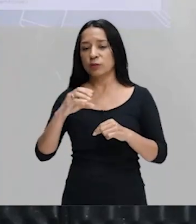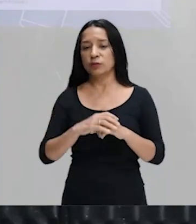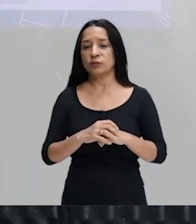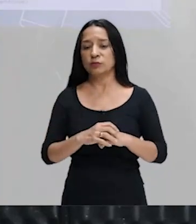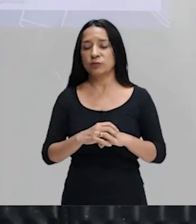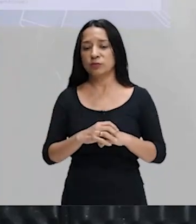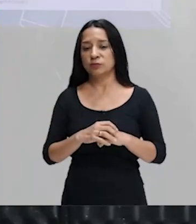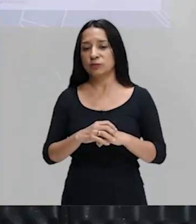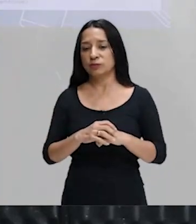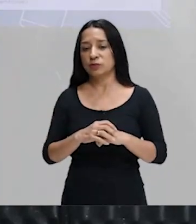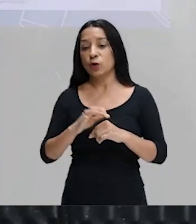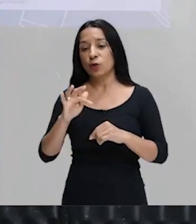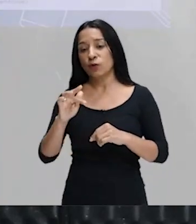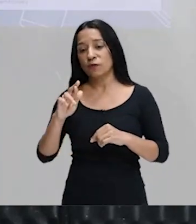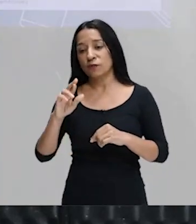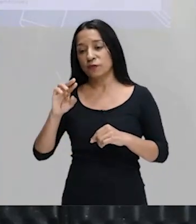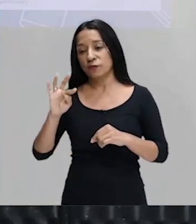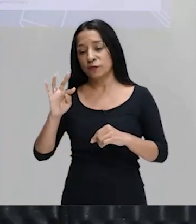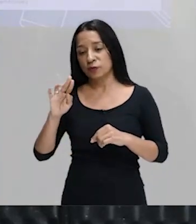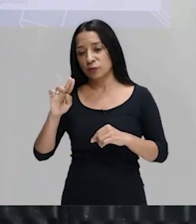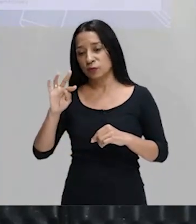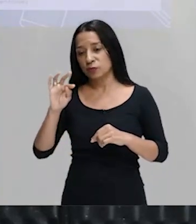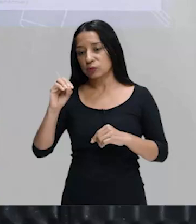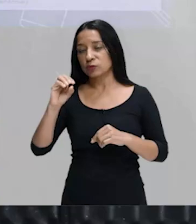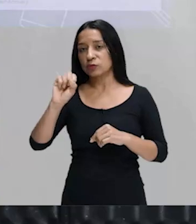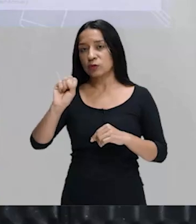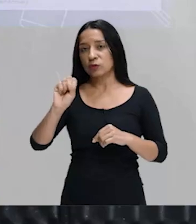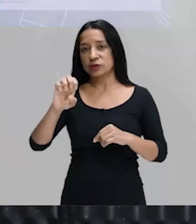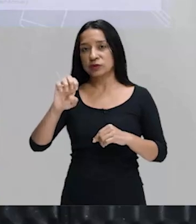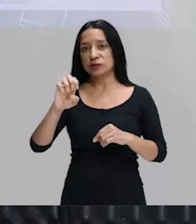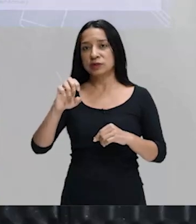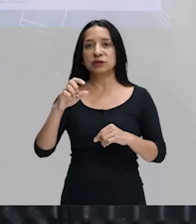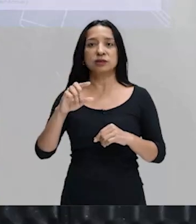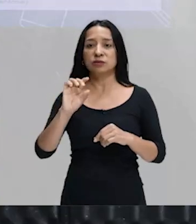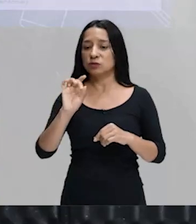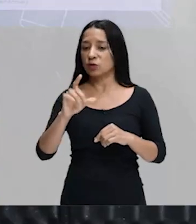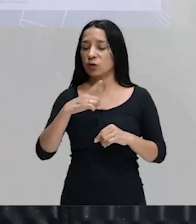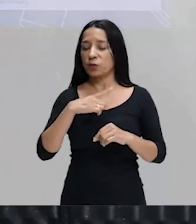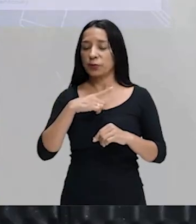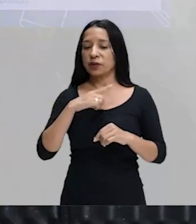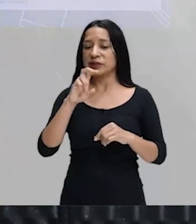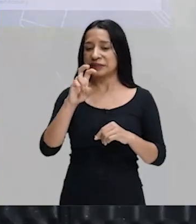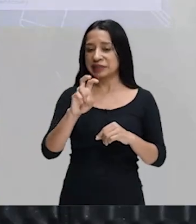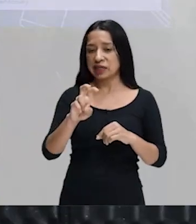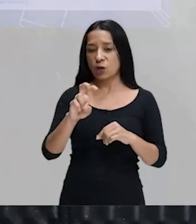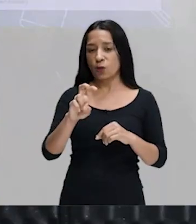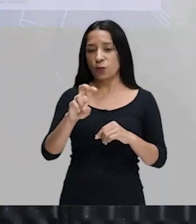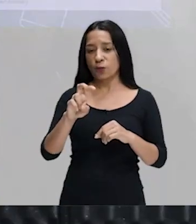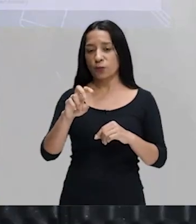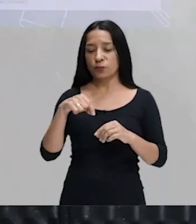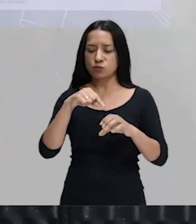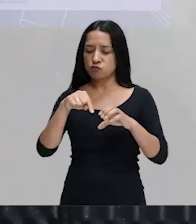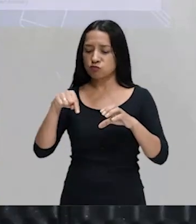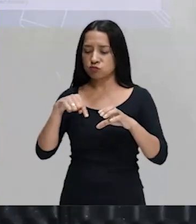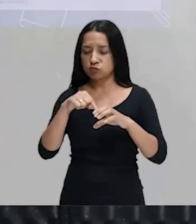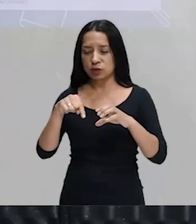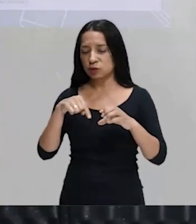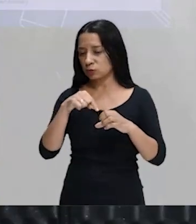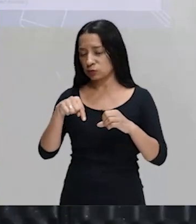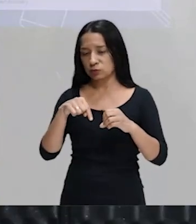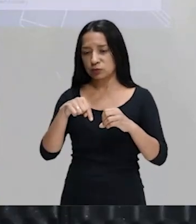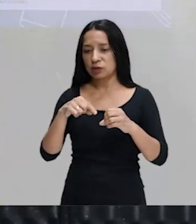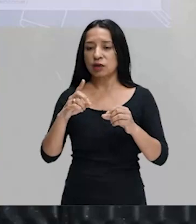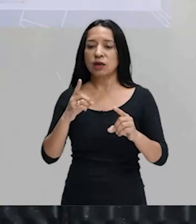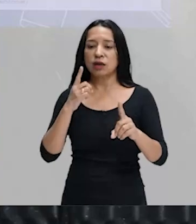frutose, ela só tem 5. Ela é uma... Aliás, ela é uma hexose também, tá? Ela também é uma hexose. A